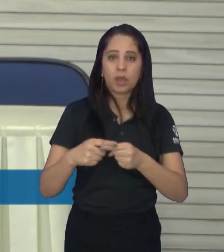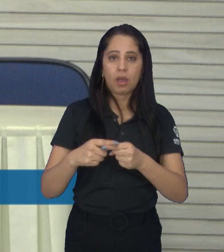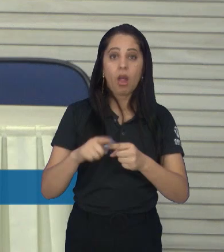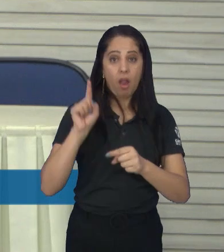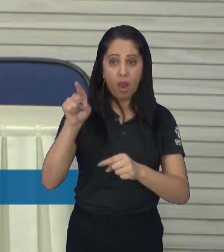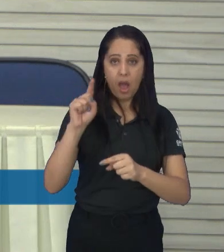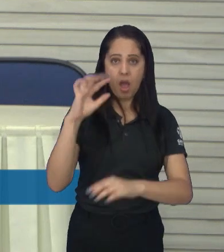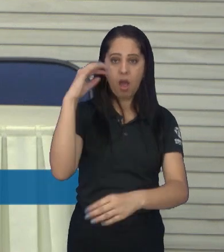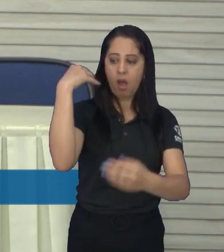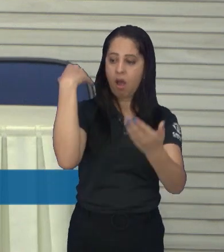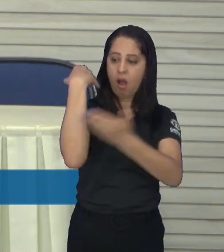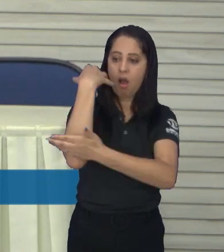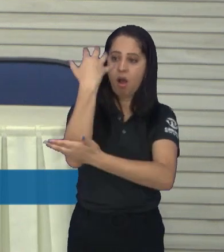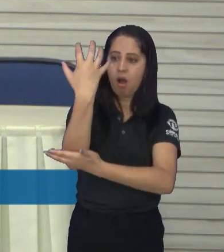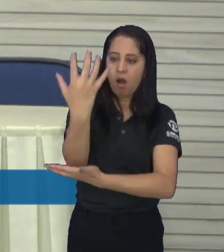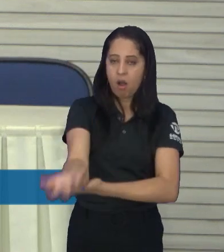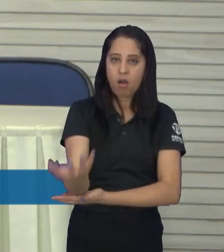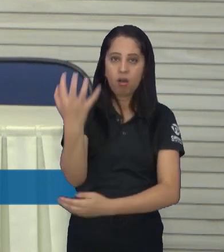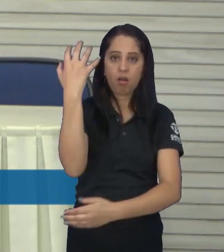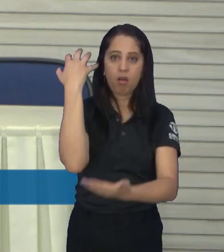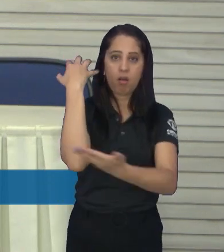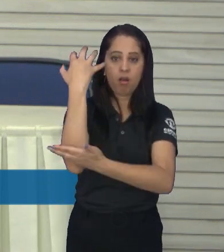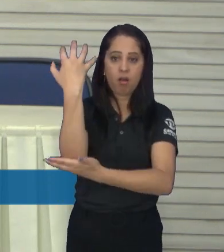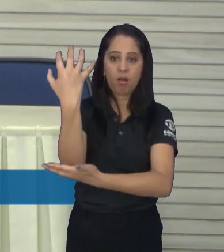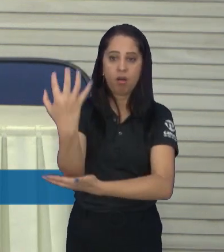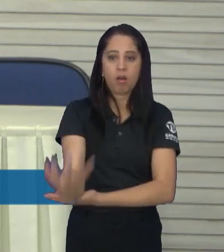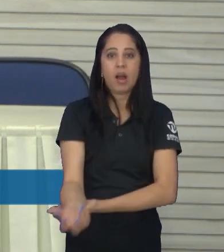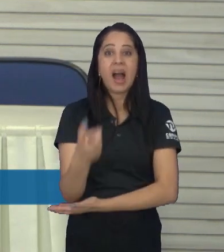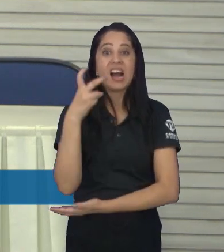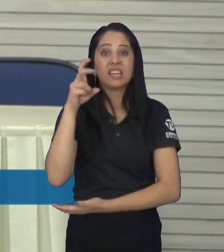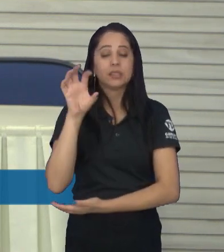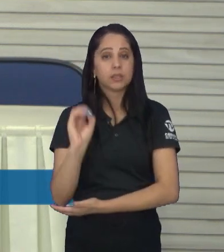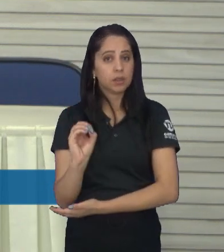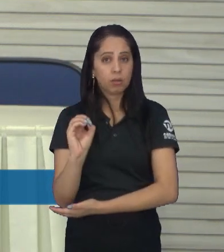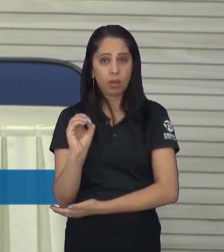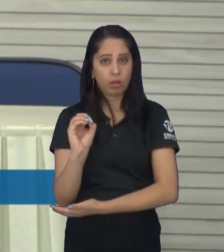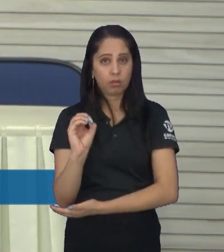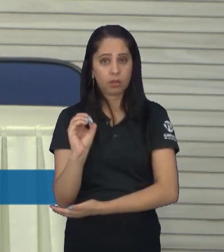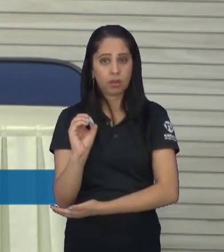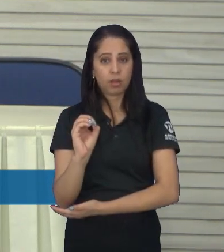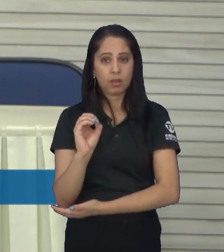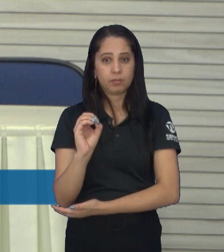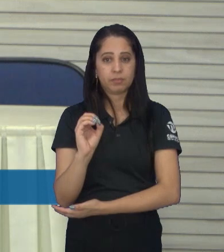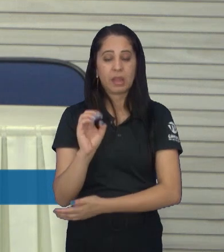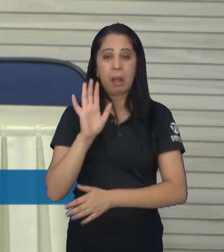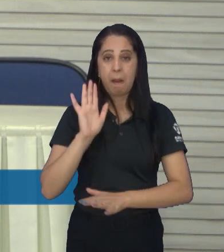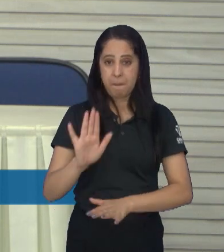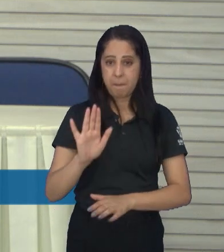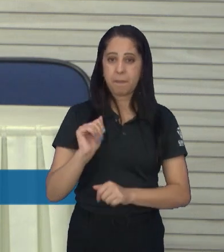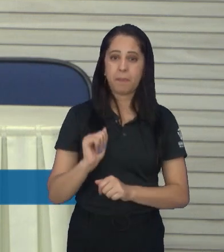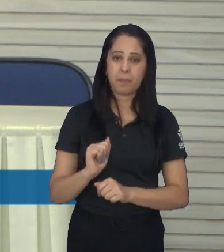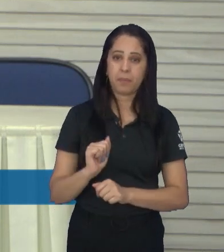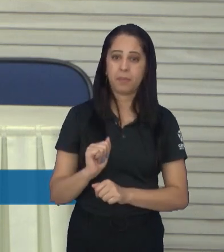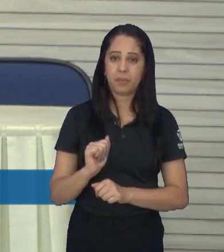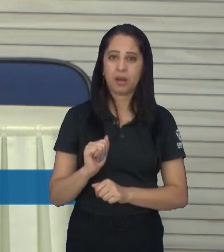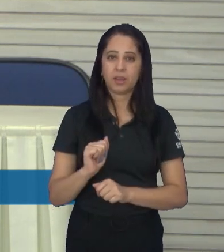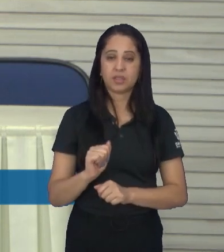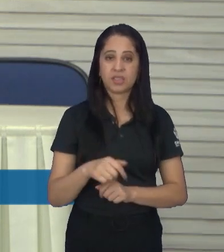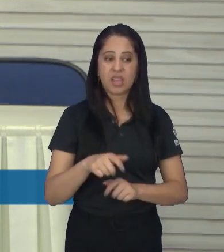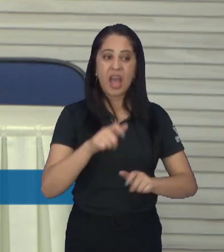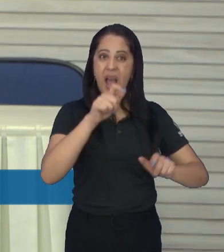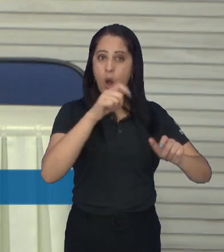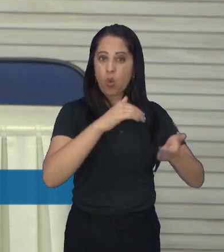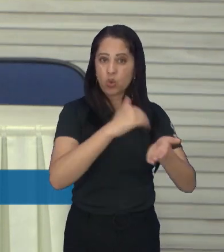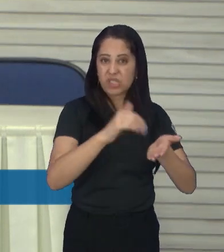daquela área embora o secretário Alegre que lá não existem em Minas da água mas segundo efetivamente os moradores